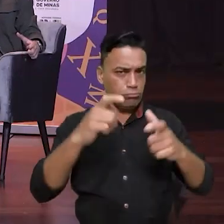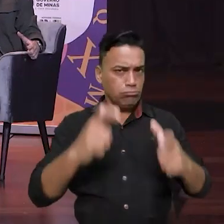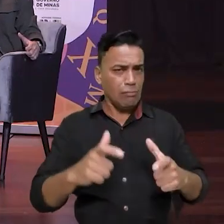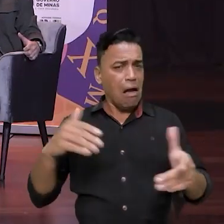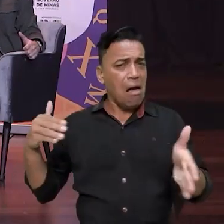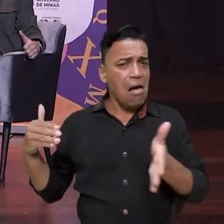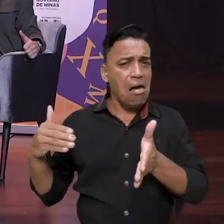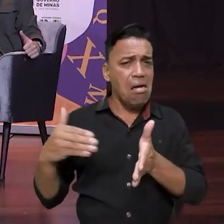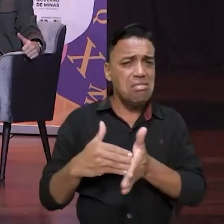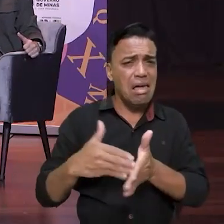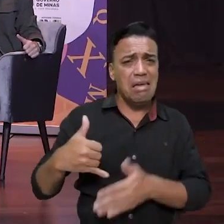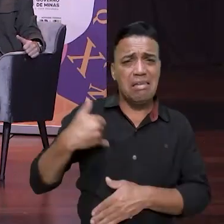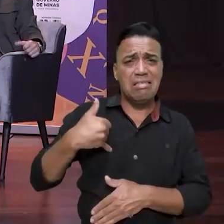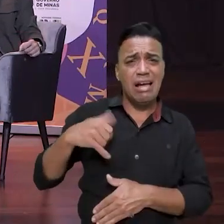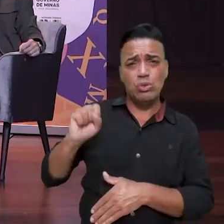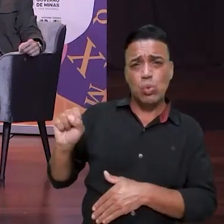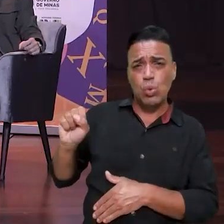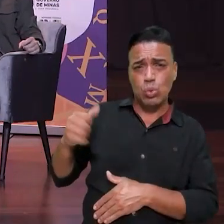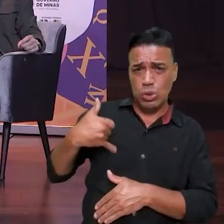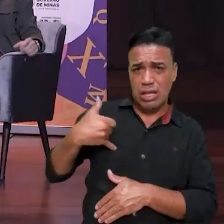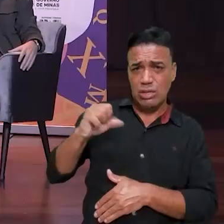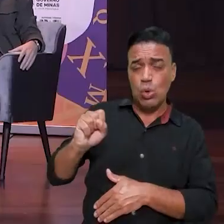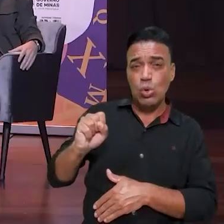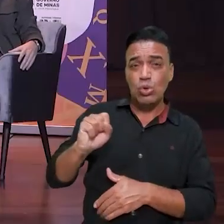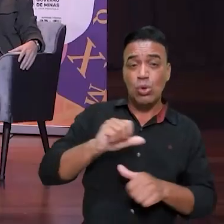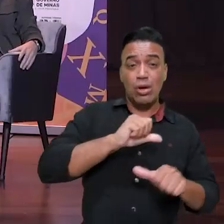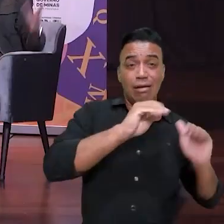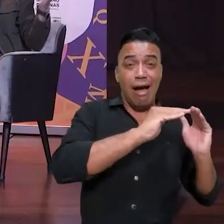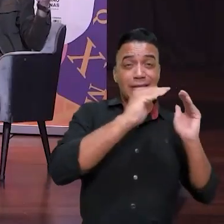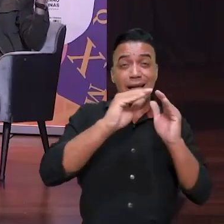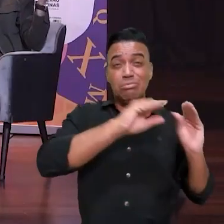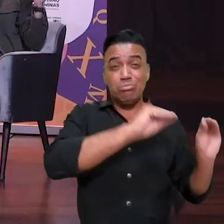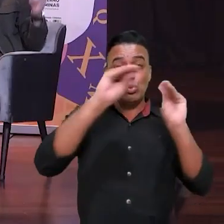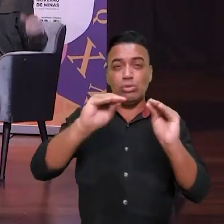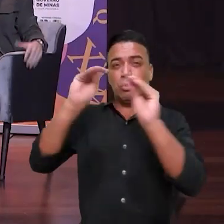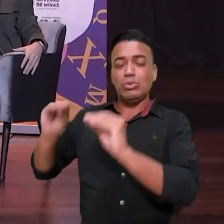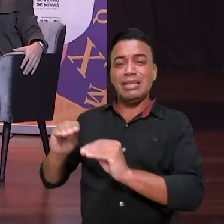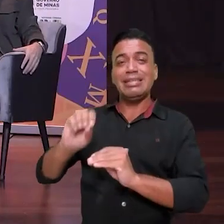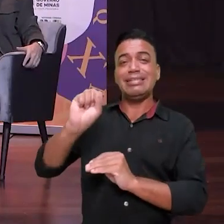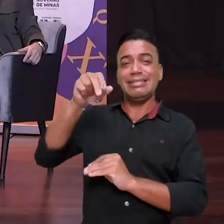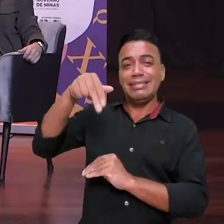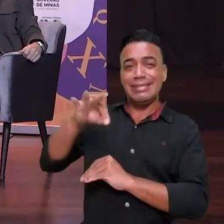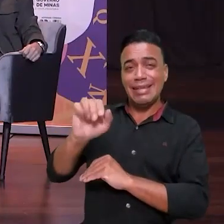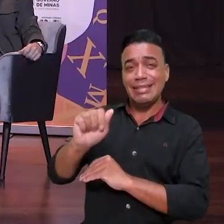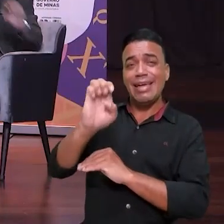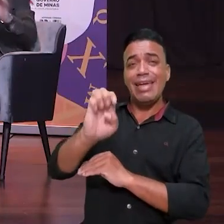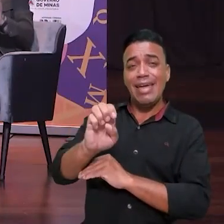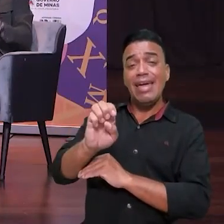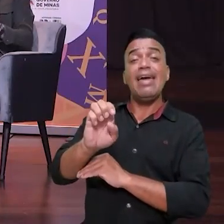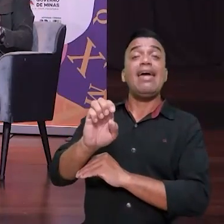até os 8 anos de idade, eu tive 8 endereços em Santa Efigênia, na região leste de Belo